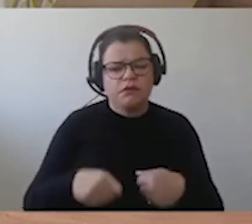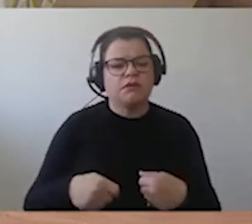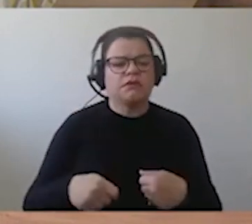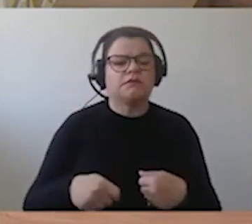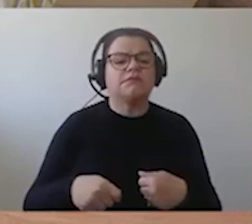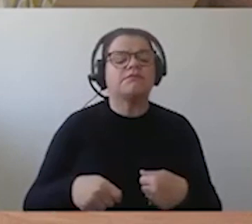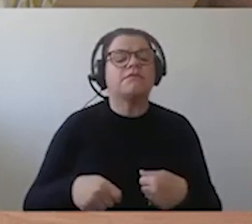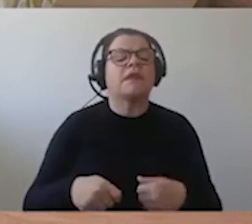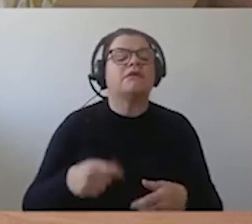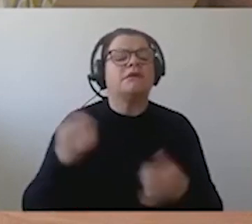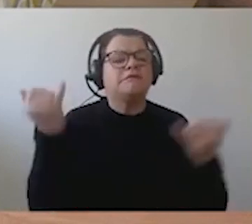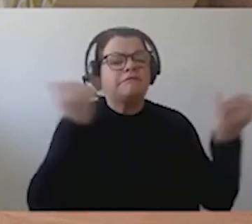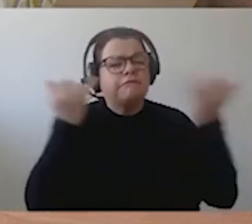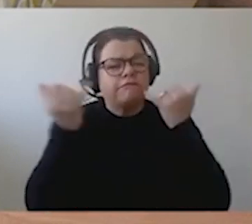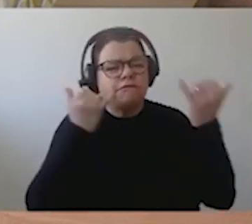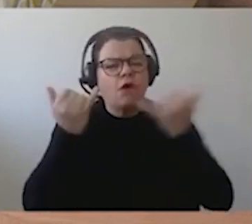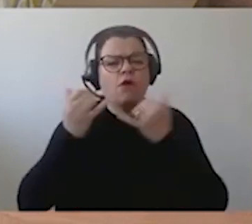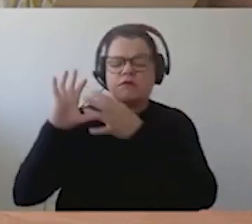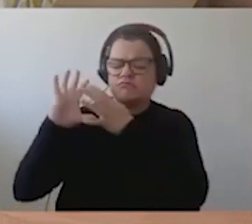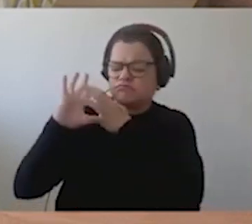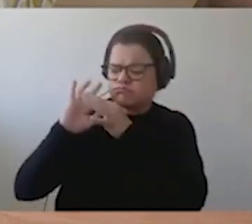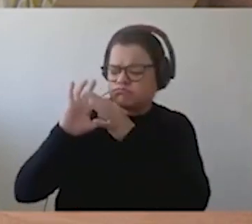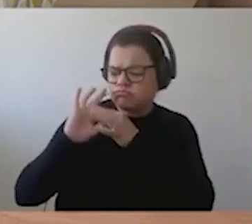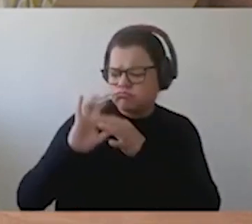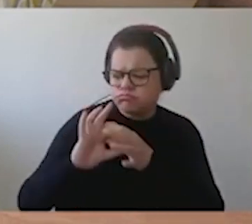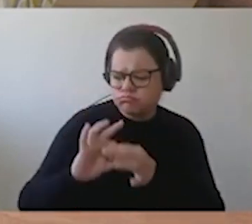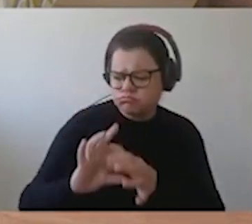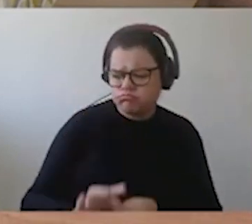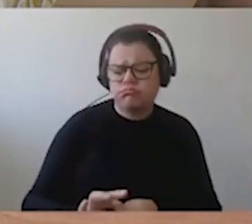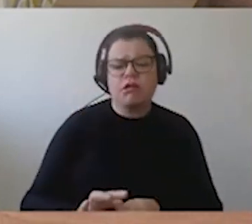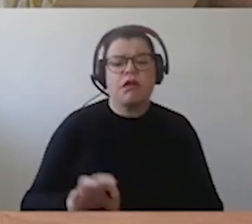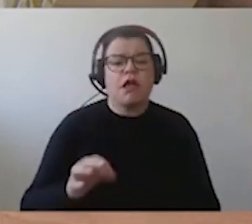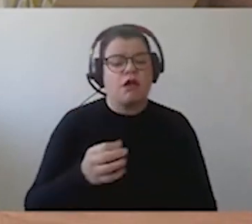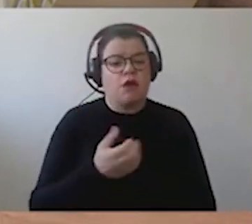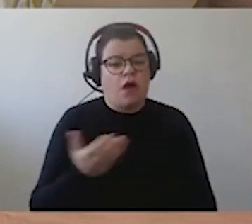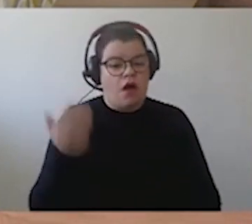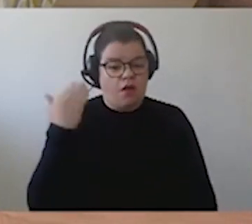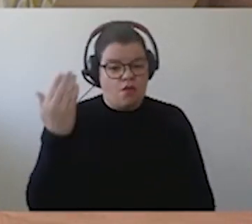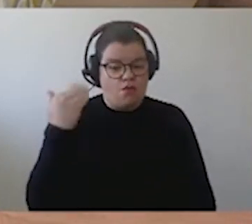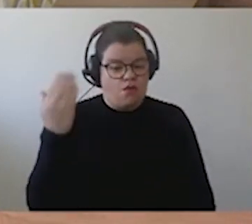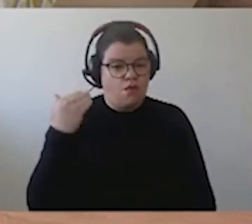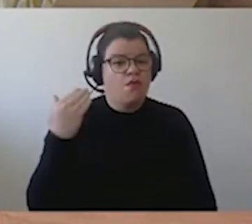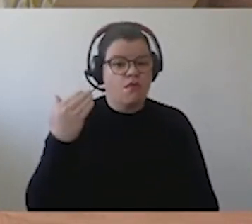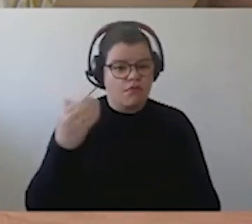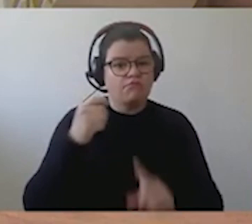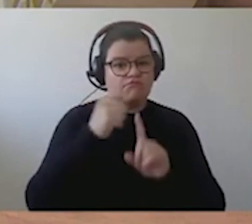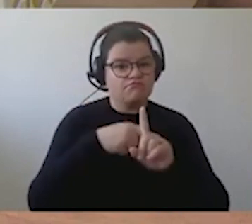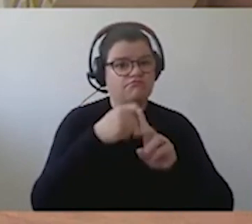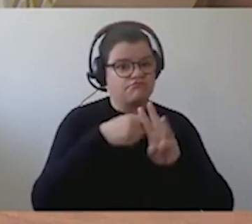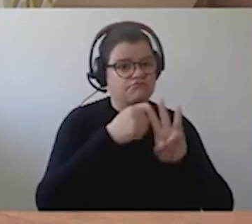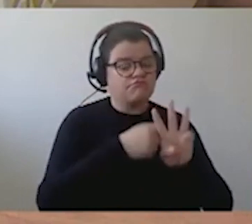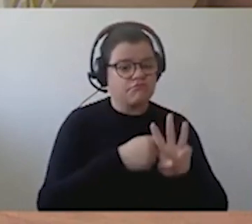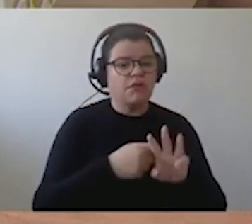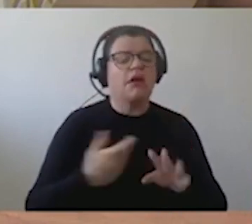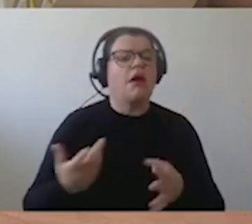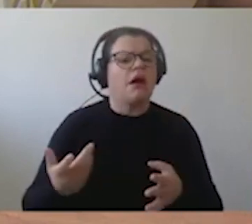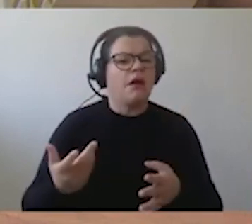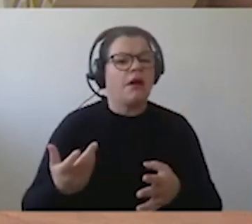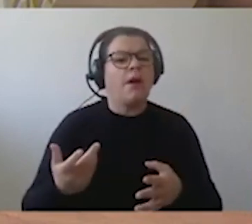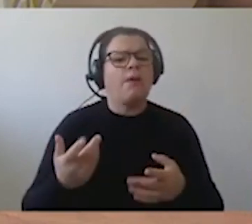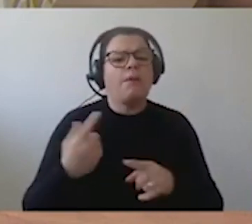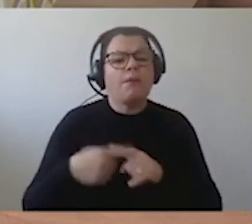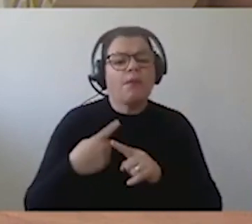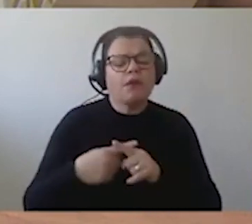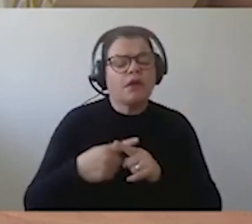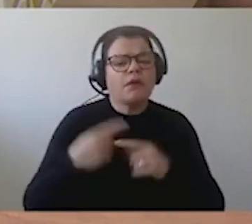contextualizar alguns fatos desses últimos meses para que a gente possa ter a exata Compreensão é